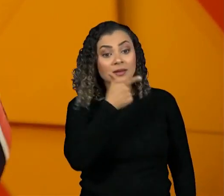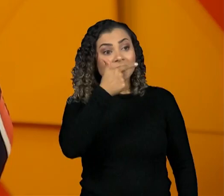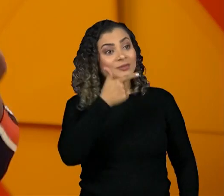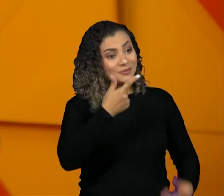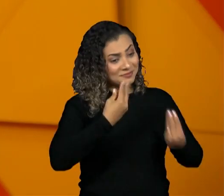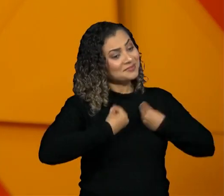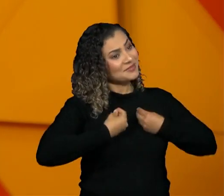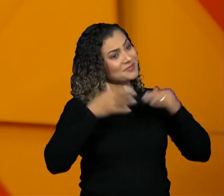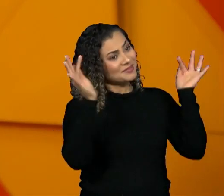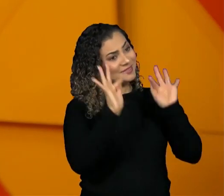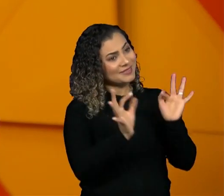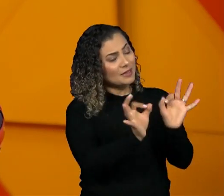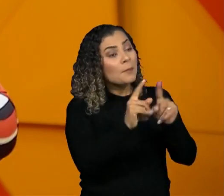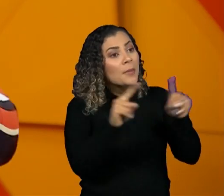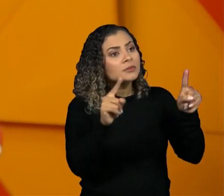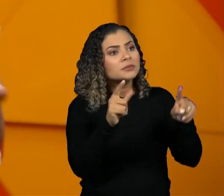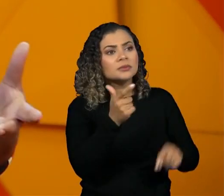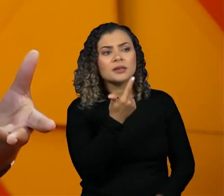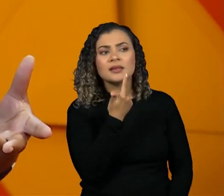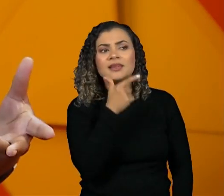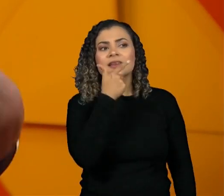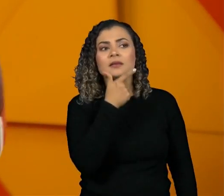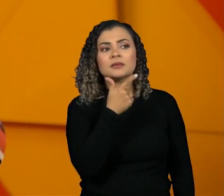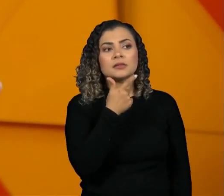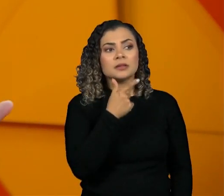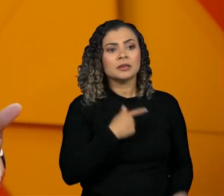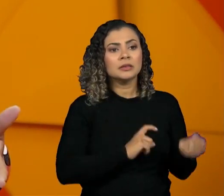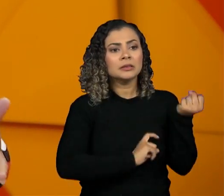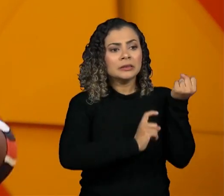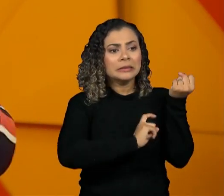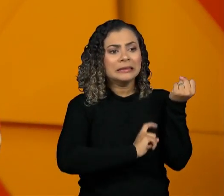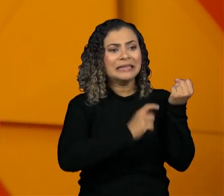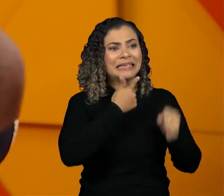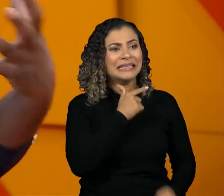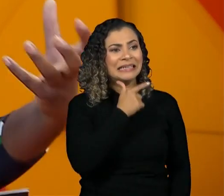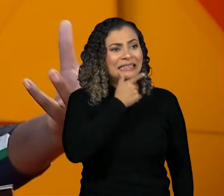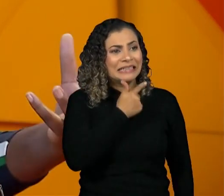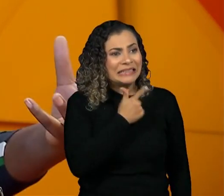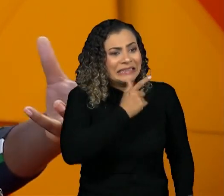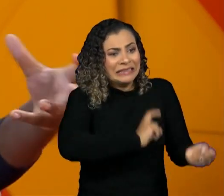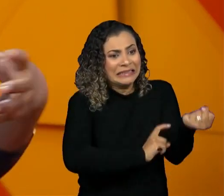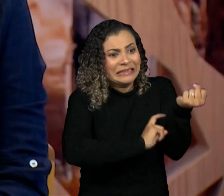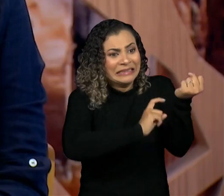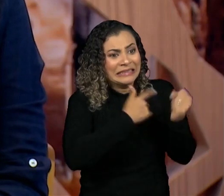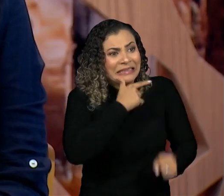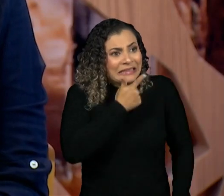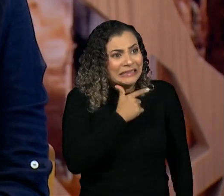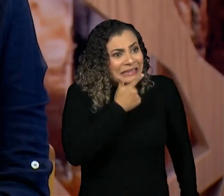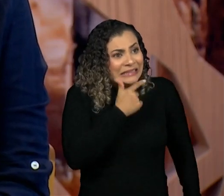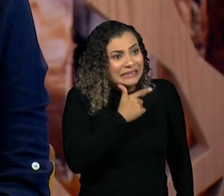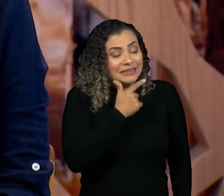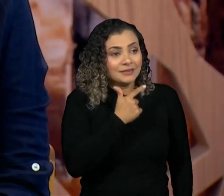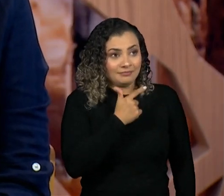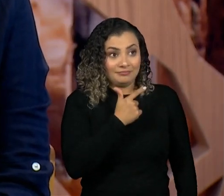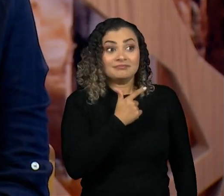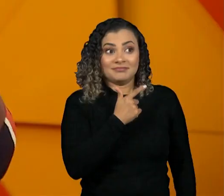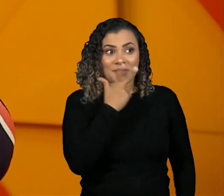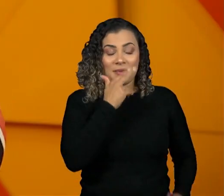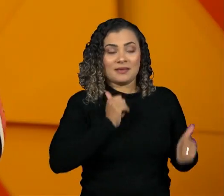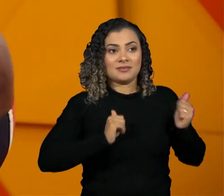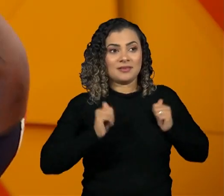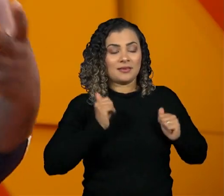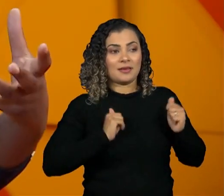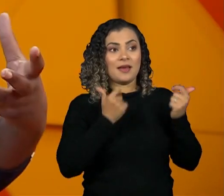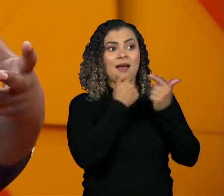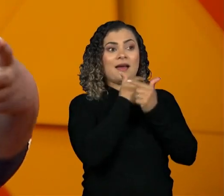felicidade, mas também tem um riso que é um riso de nervoso. Eu já vi muita gente que às vezes está muito nervoso, está ali naquela ansiedade,